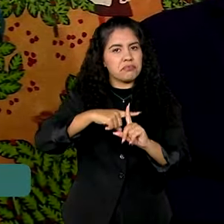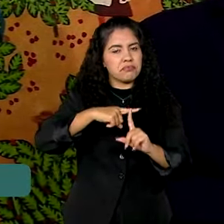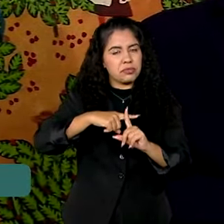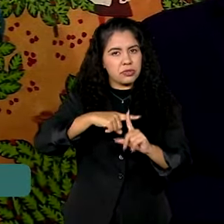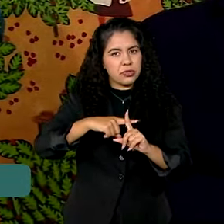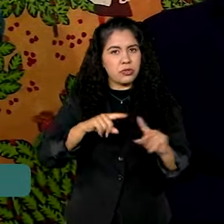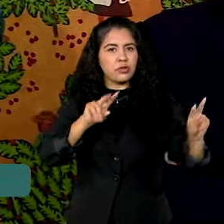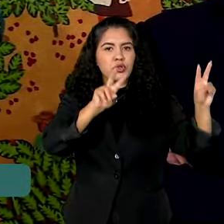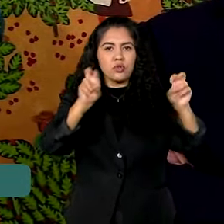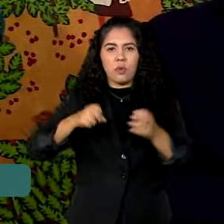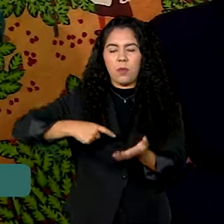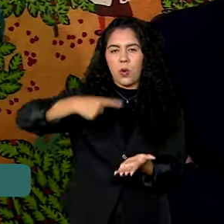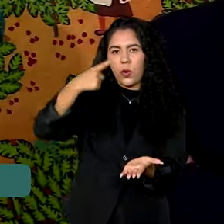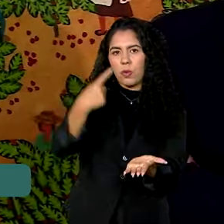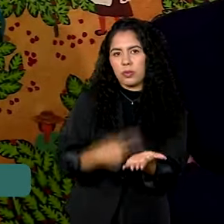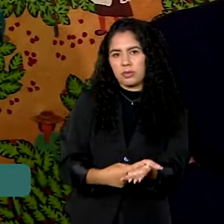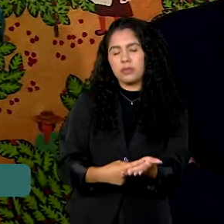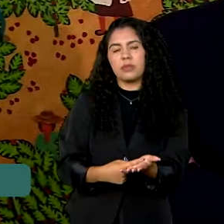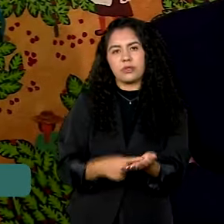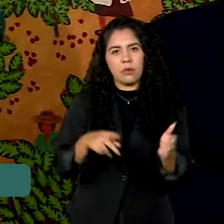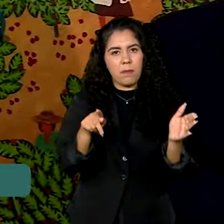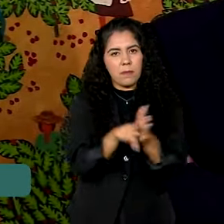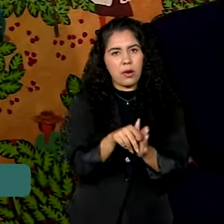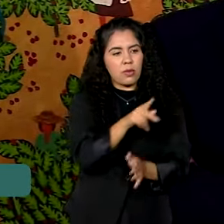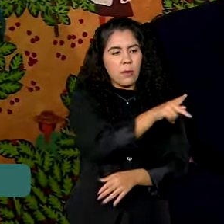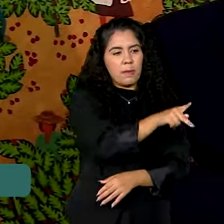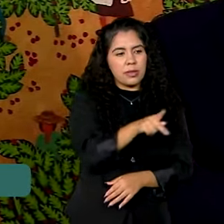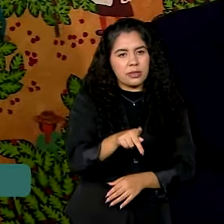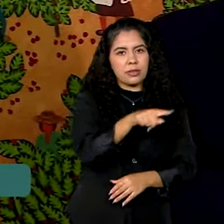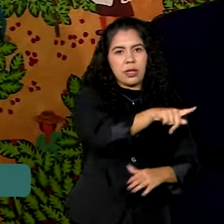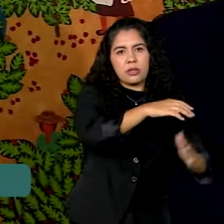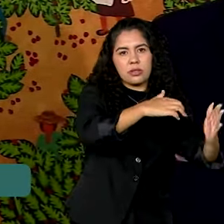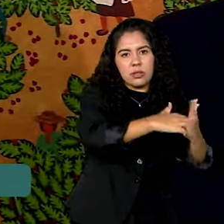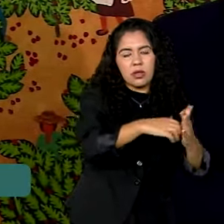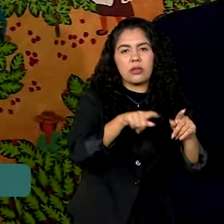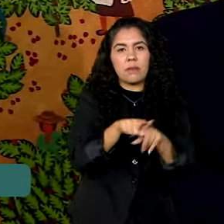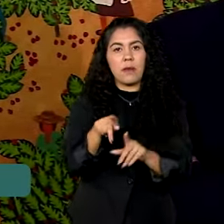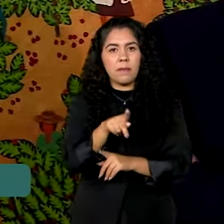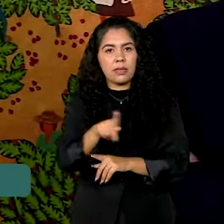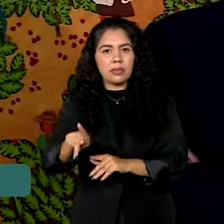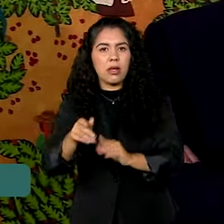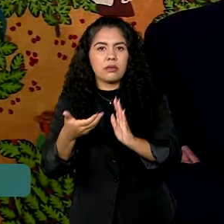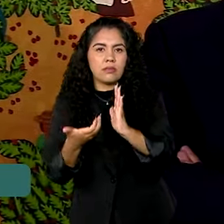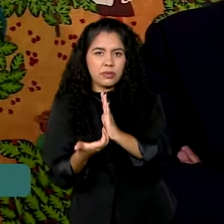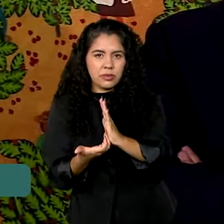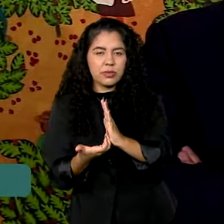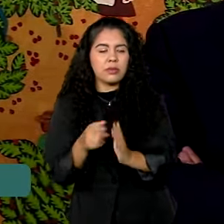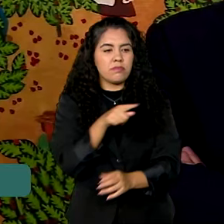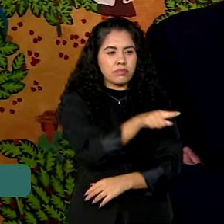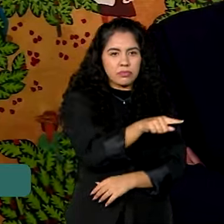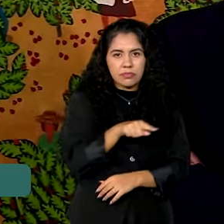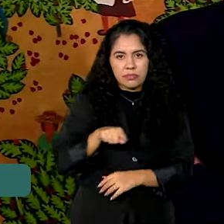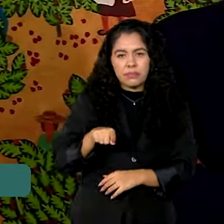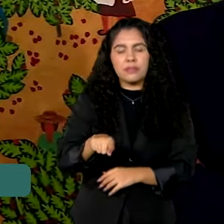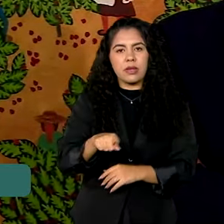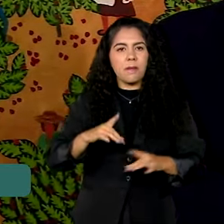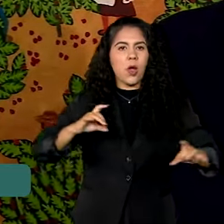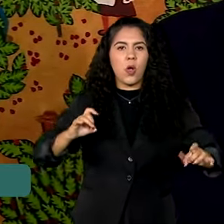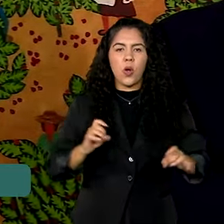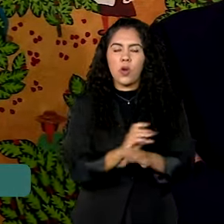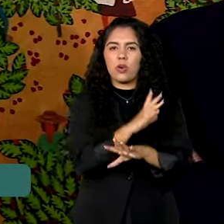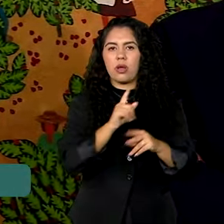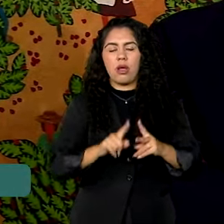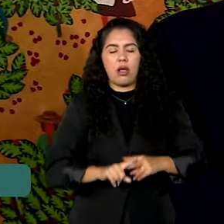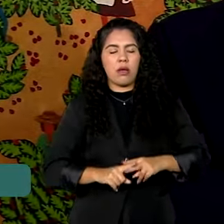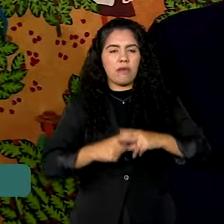relação ao compromisso tanto do presidente do Senado quanto do presidente da Câmara, das duas casas, de concluir a votação da